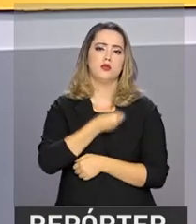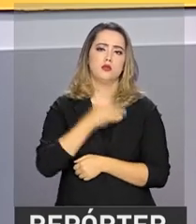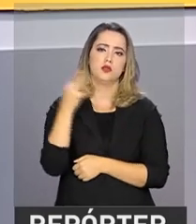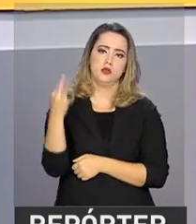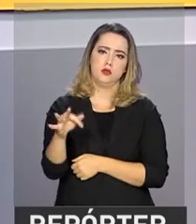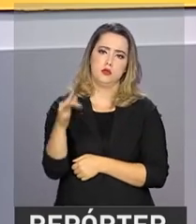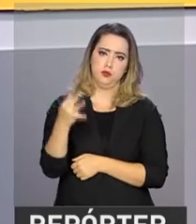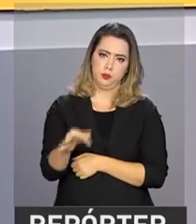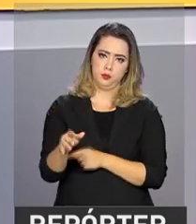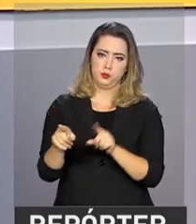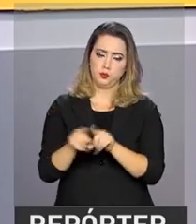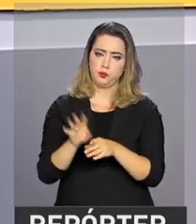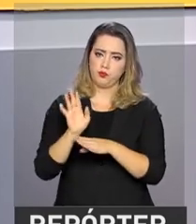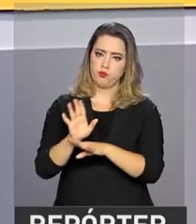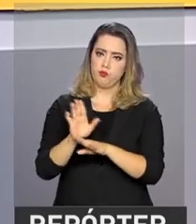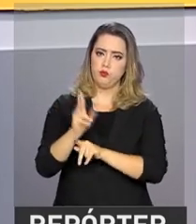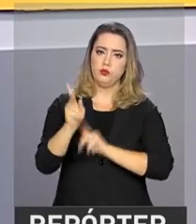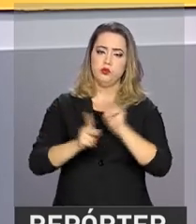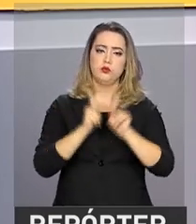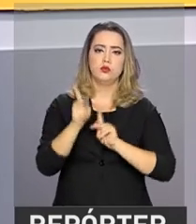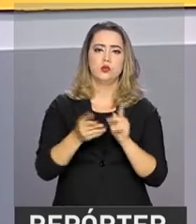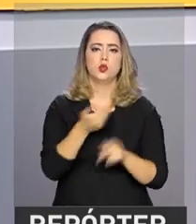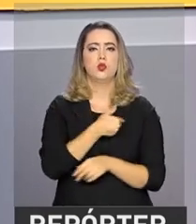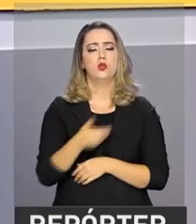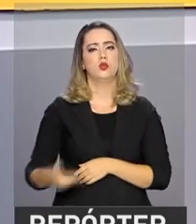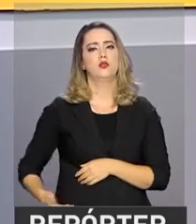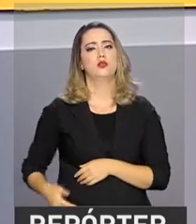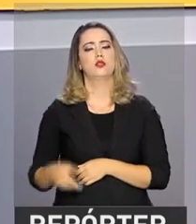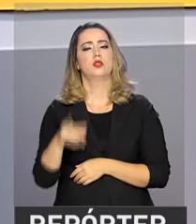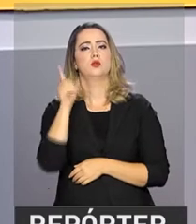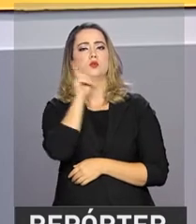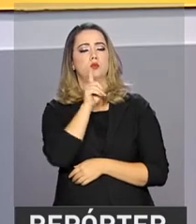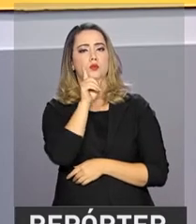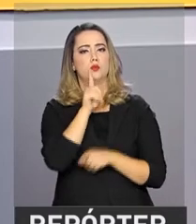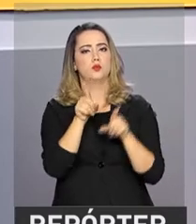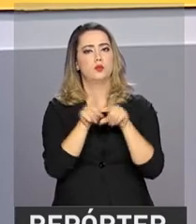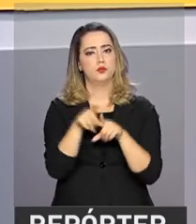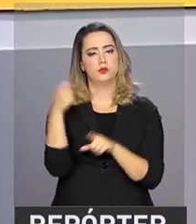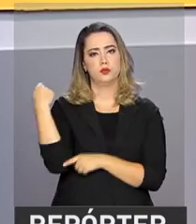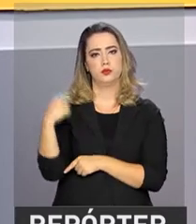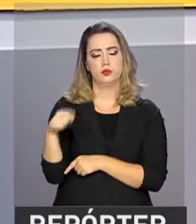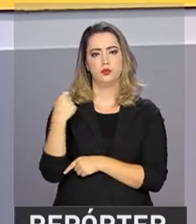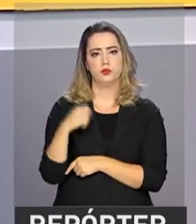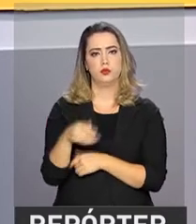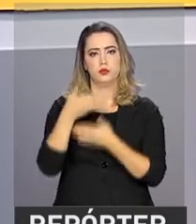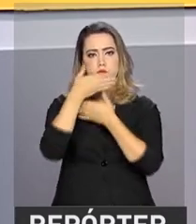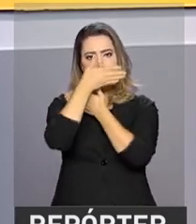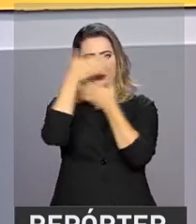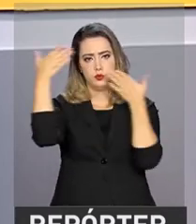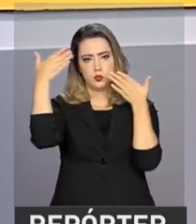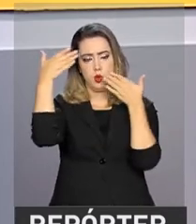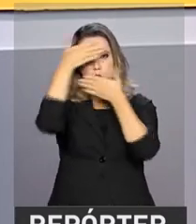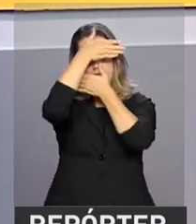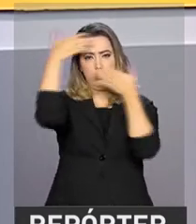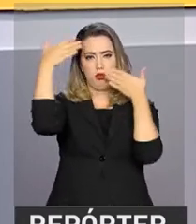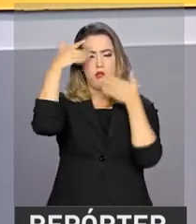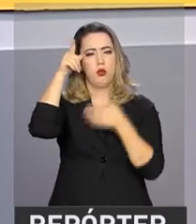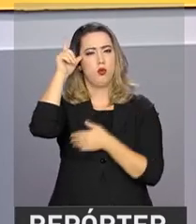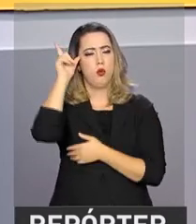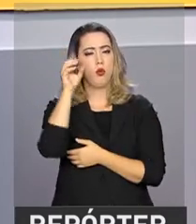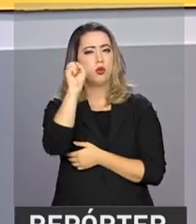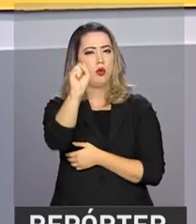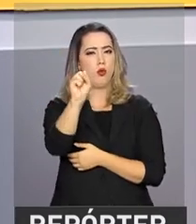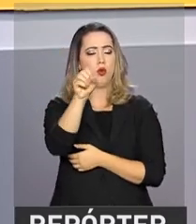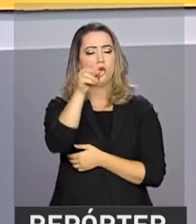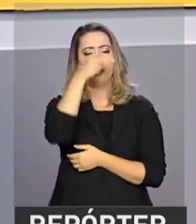ao povo e ao governo dos estados unidos e da argentina o atentado de ontem resultou na morte de pelo menos oito pessoas destas